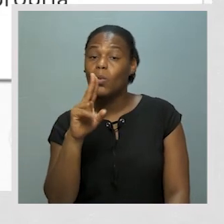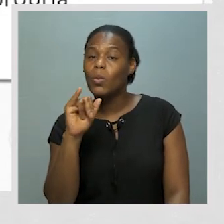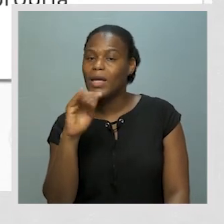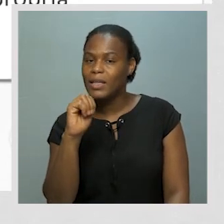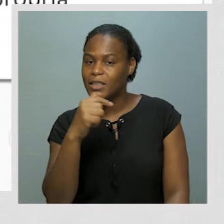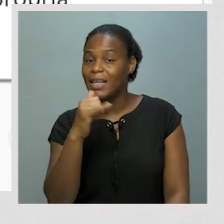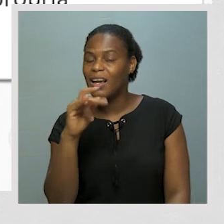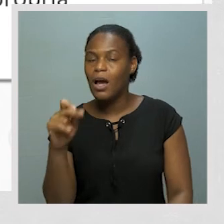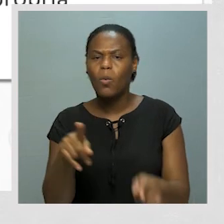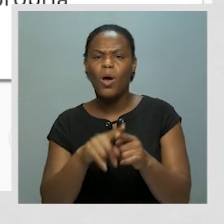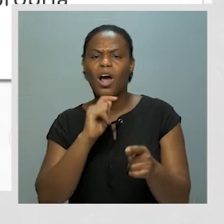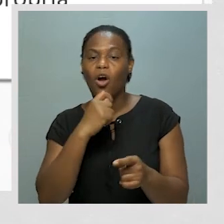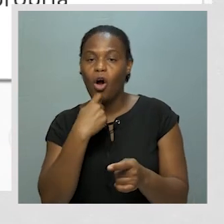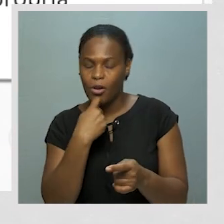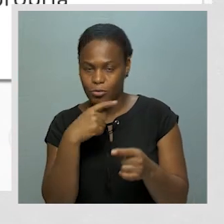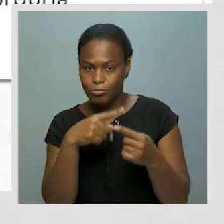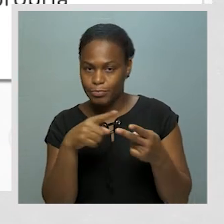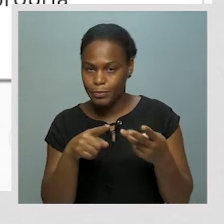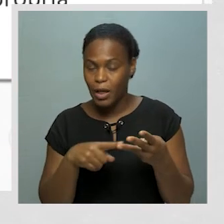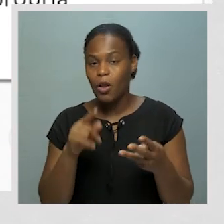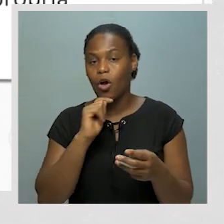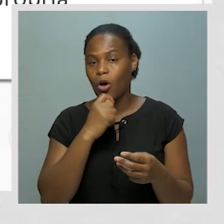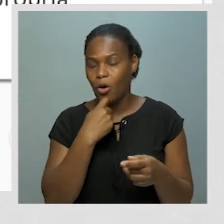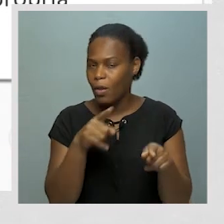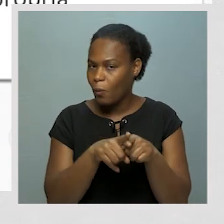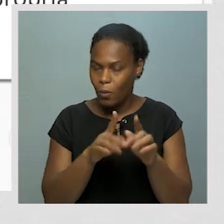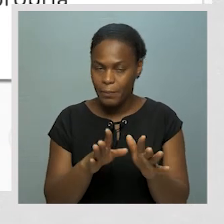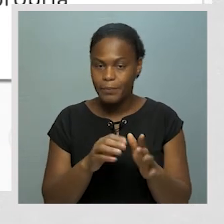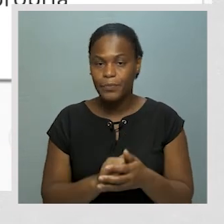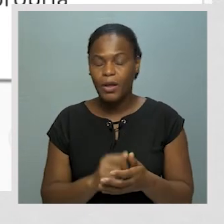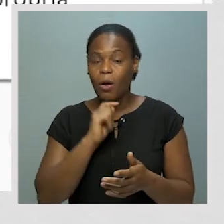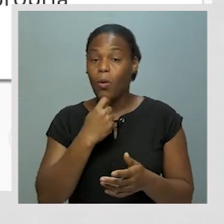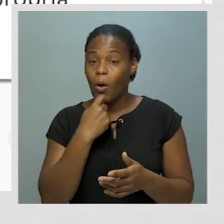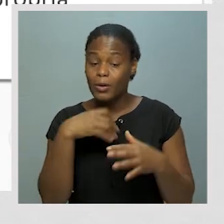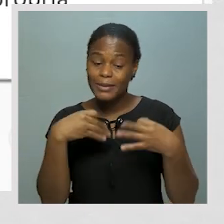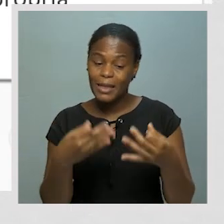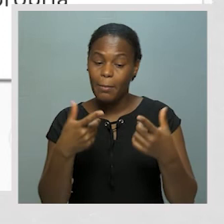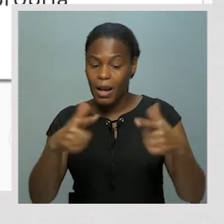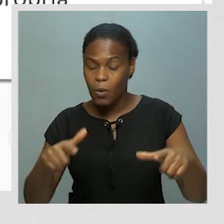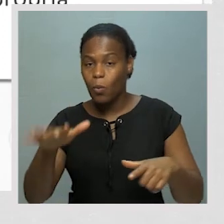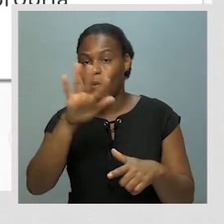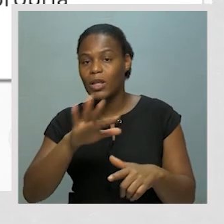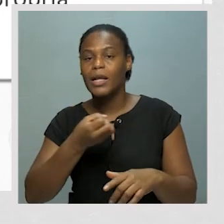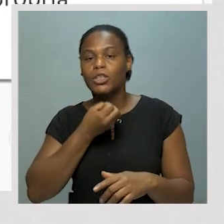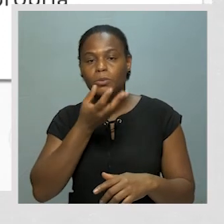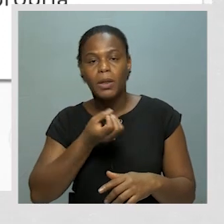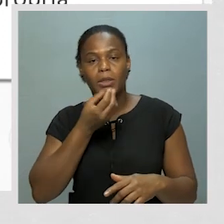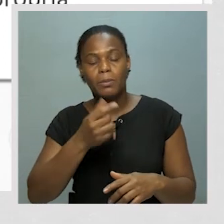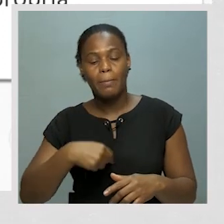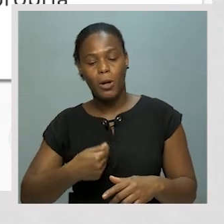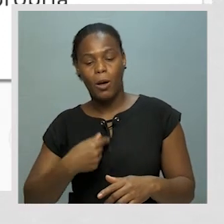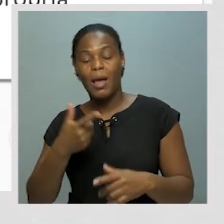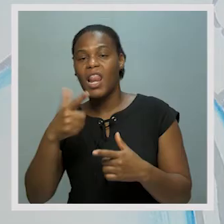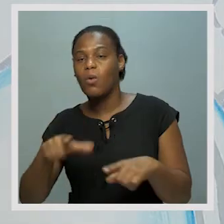O que é o código? Portanto, o código é sempre que a língua é utilizada para explicar a